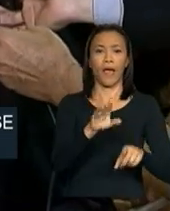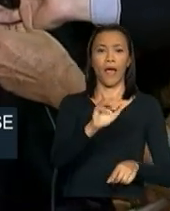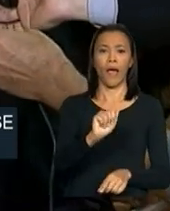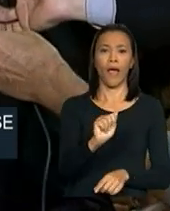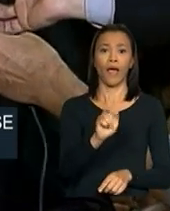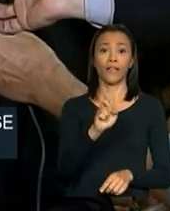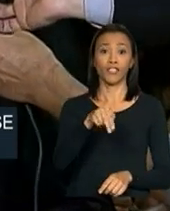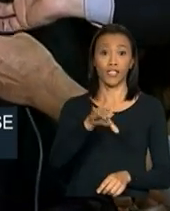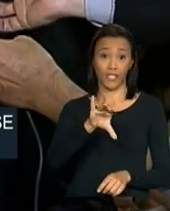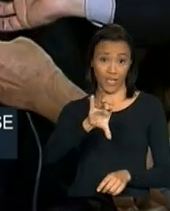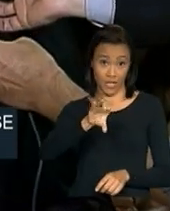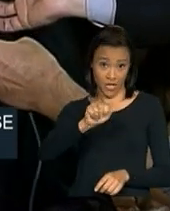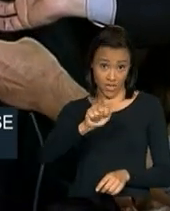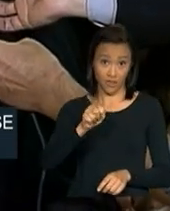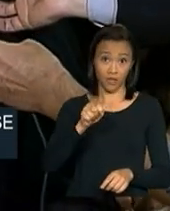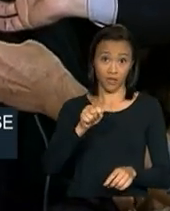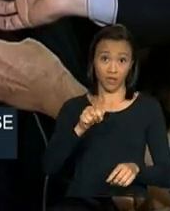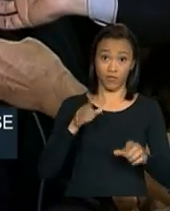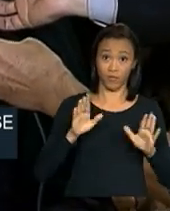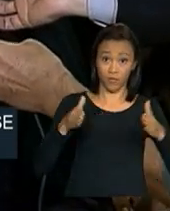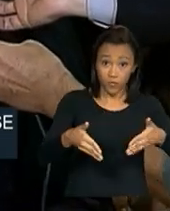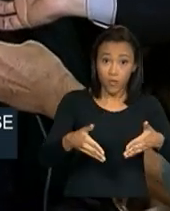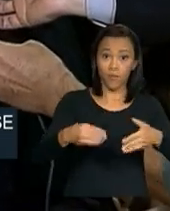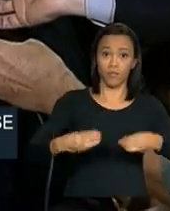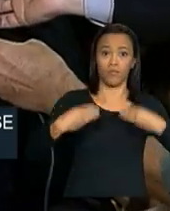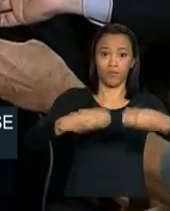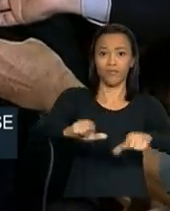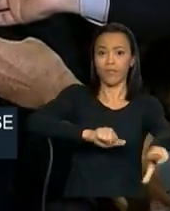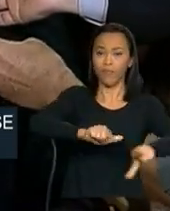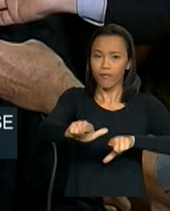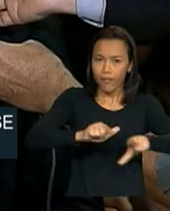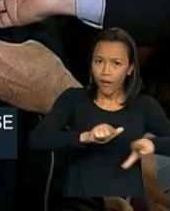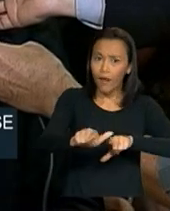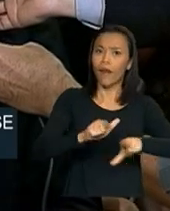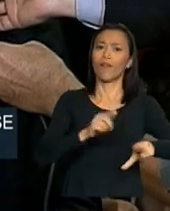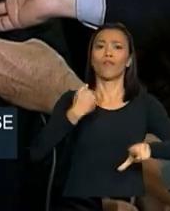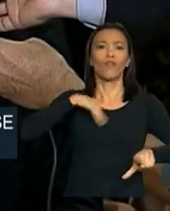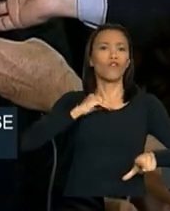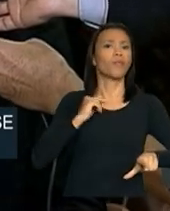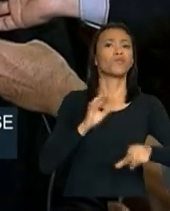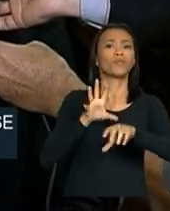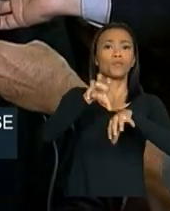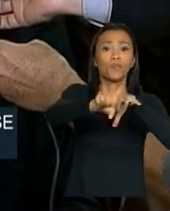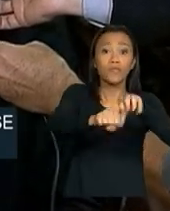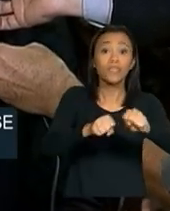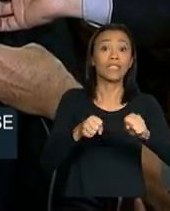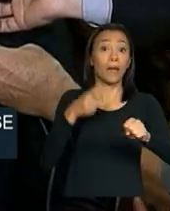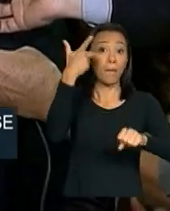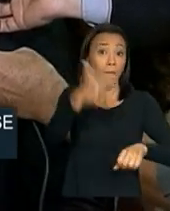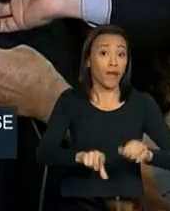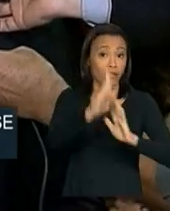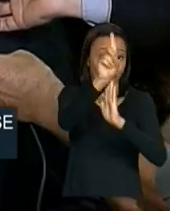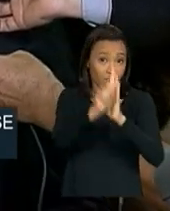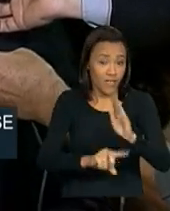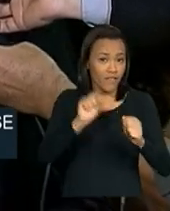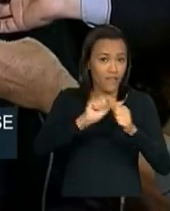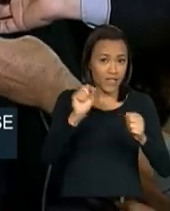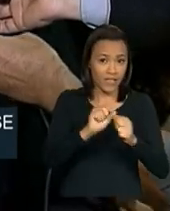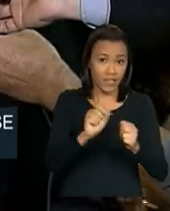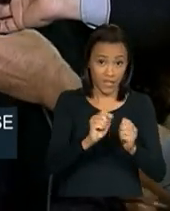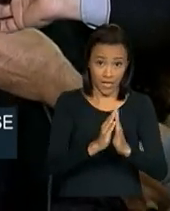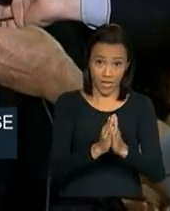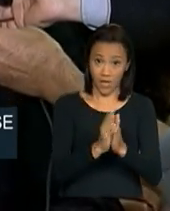do Ministério do Trabalho, que são o local onde os trabalhadores vão buscar os seus direitos, fazer as suas carteiras de